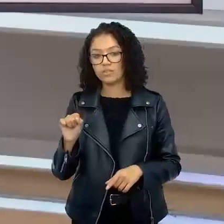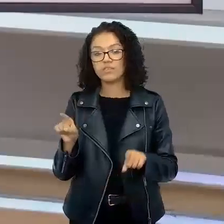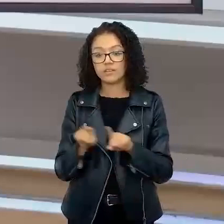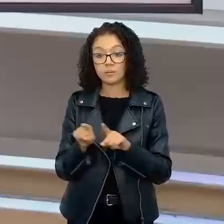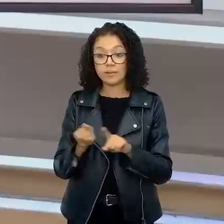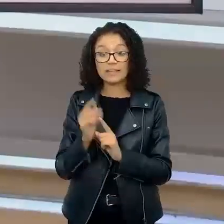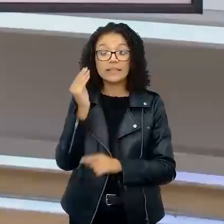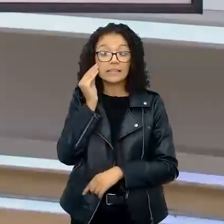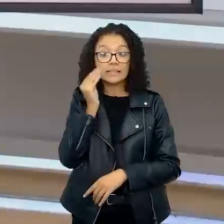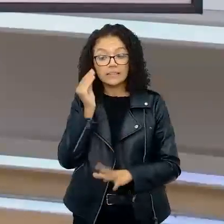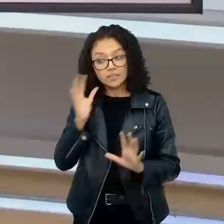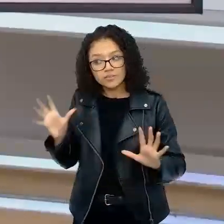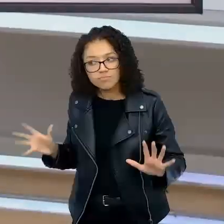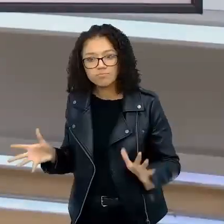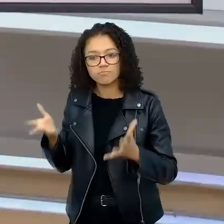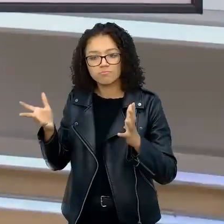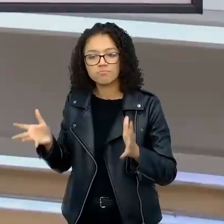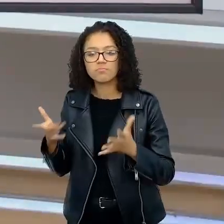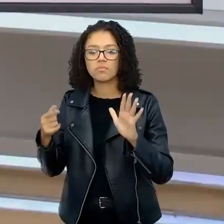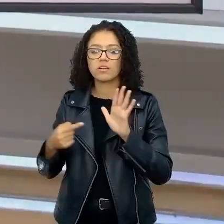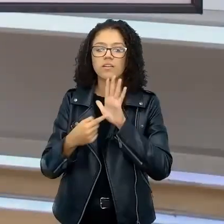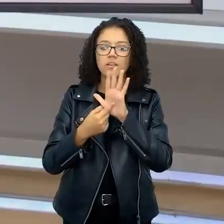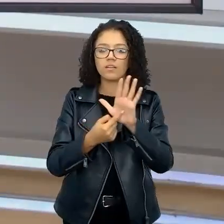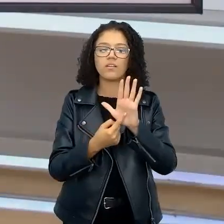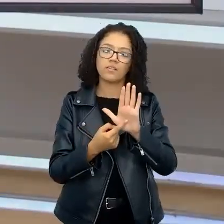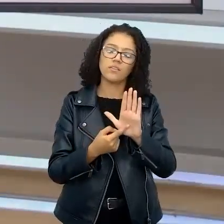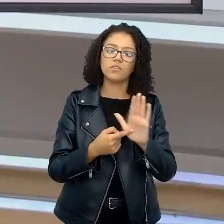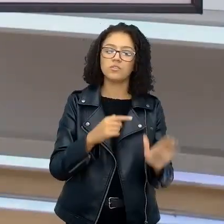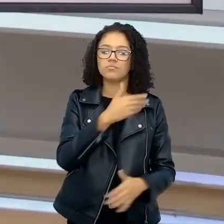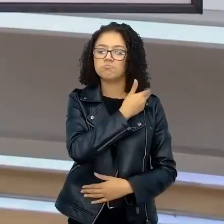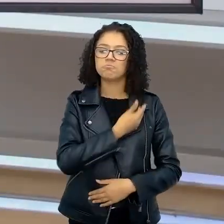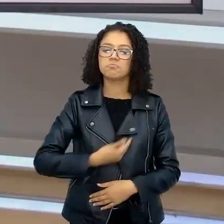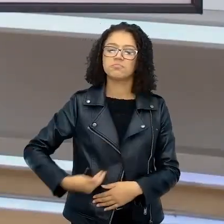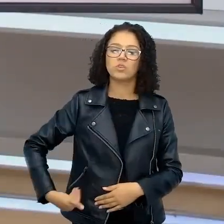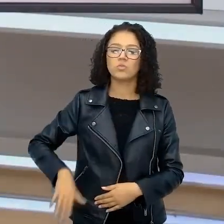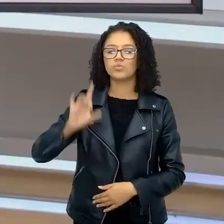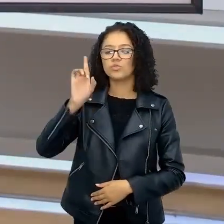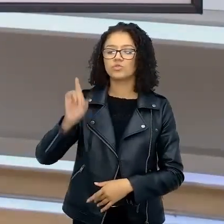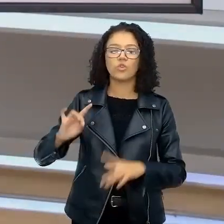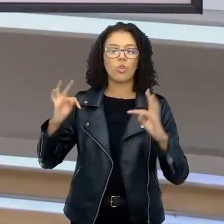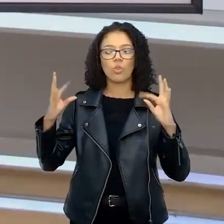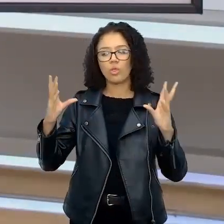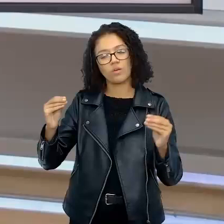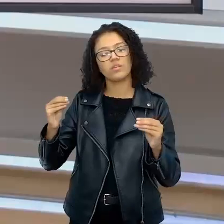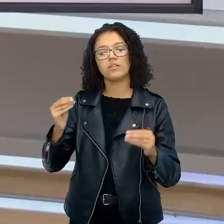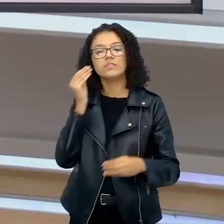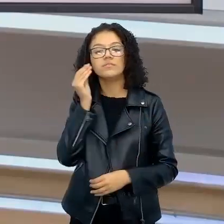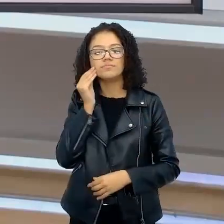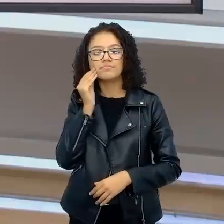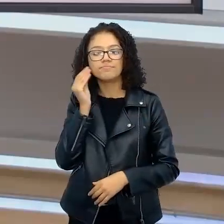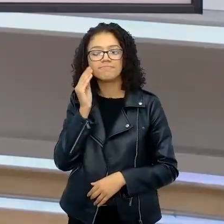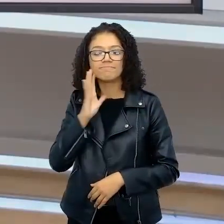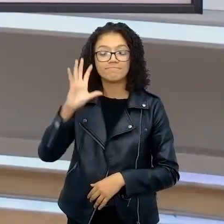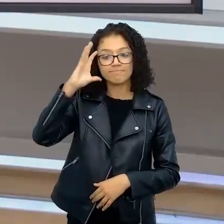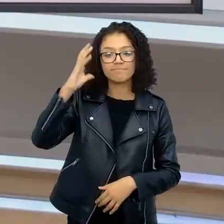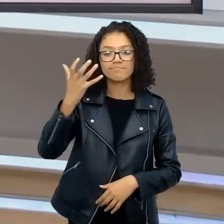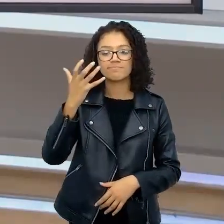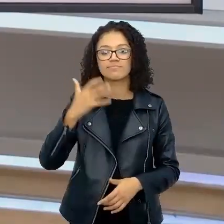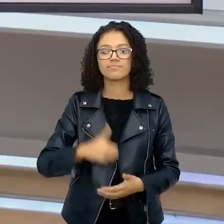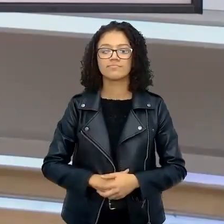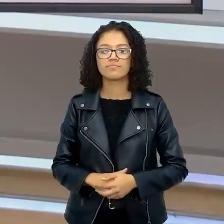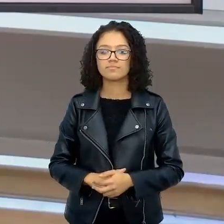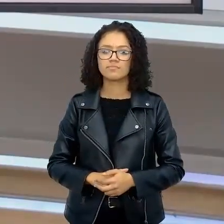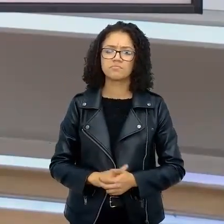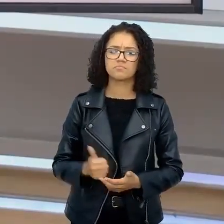ações representando o Estado e, consequentemente, representando o direito dessa criança e desse adolescente, tá? A gente tem as ONGs,